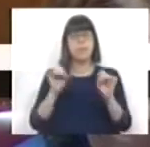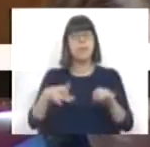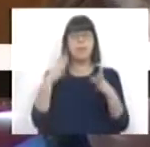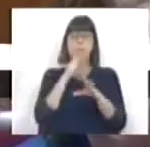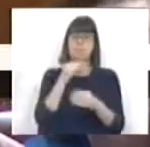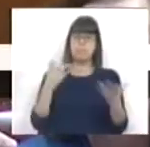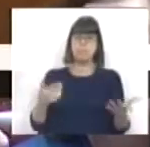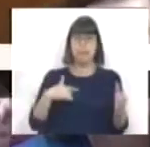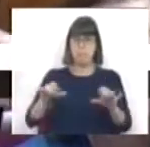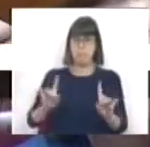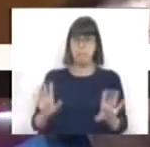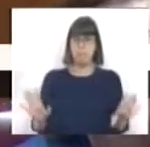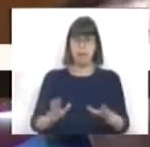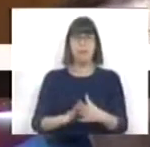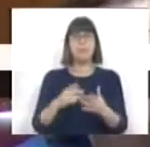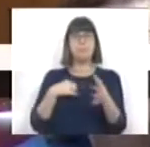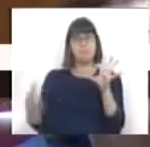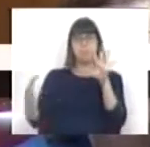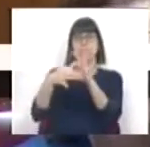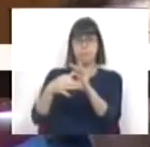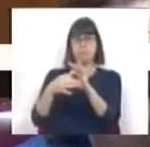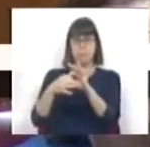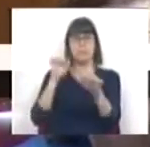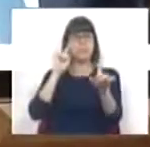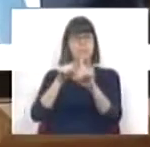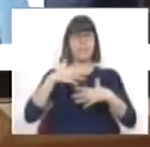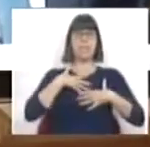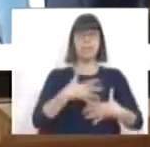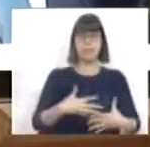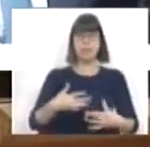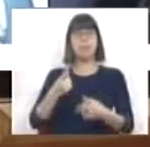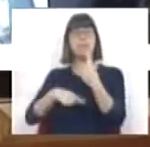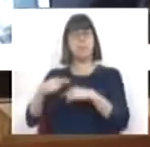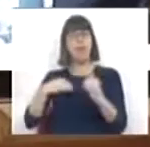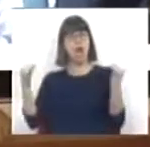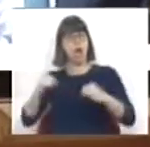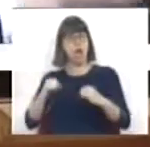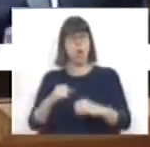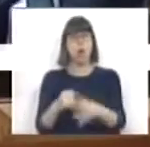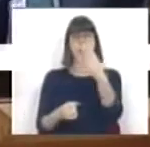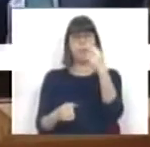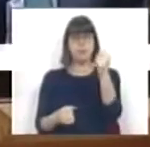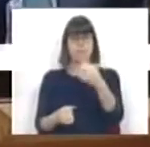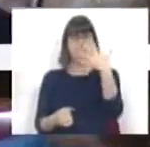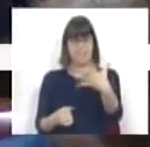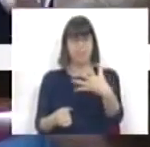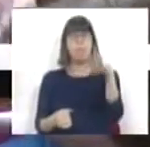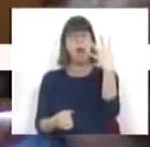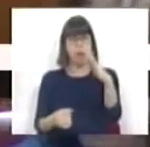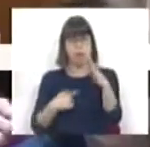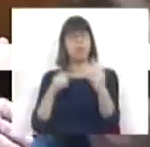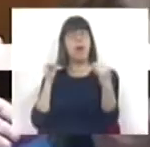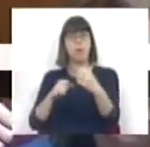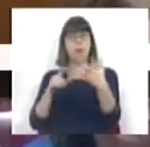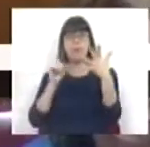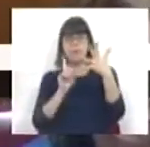da conversa, não estamos mal. Convergimos quanto à intenção, estamos de acordo em 4 das 5 condições, e